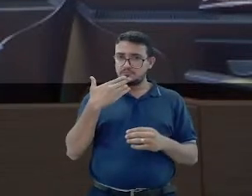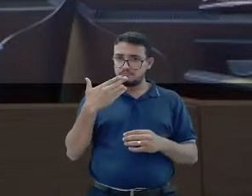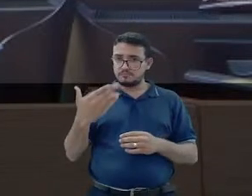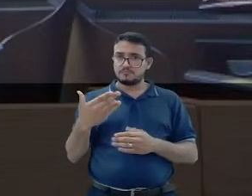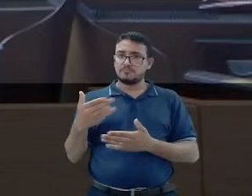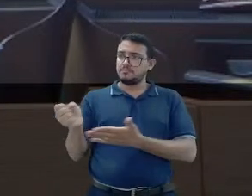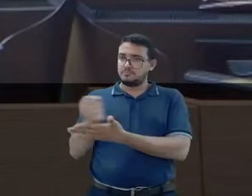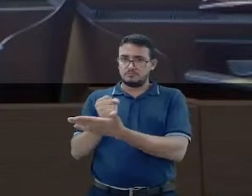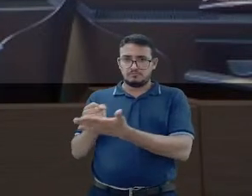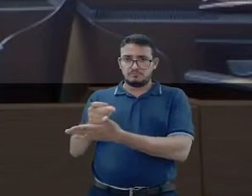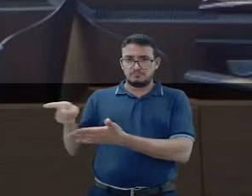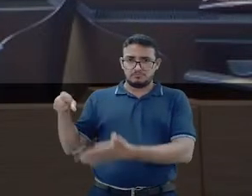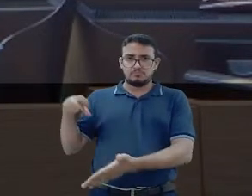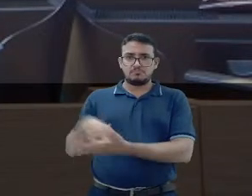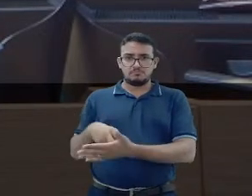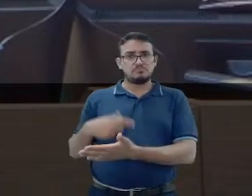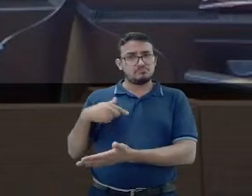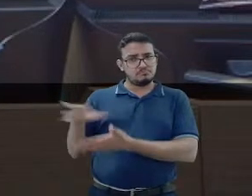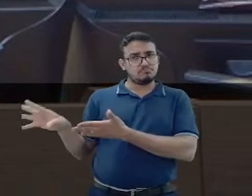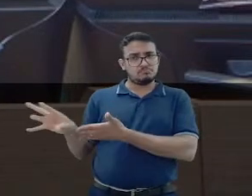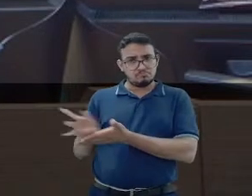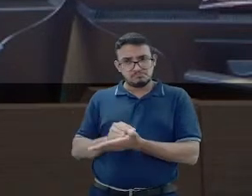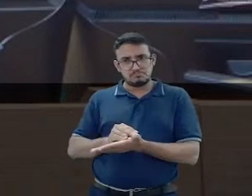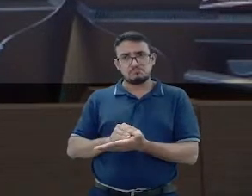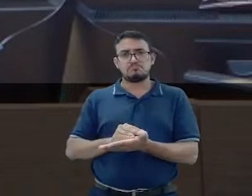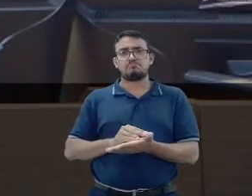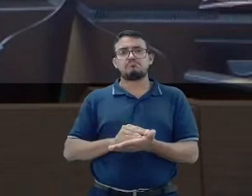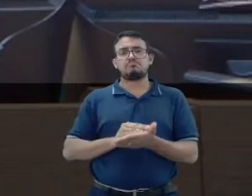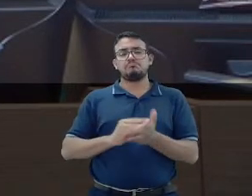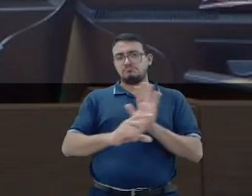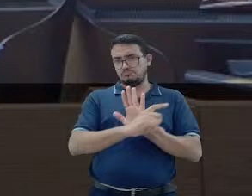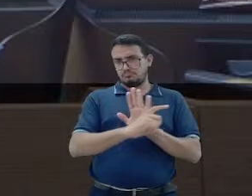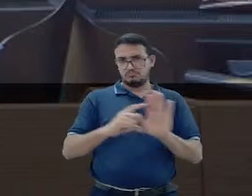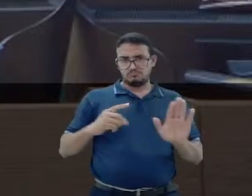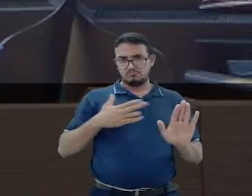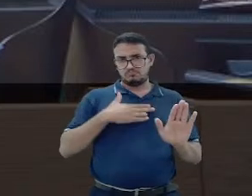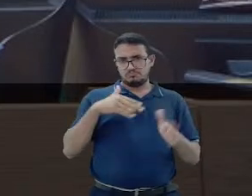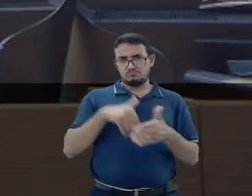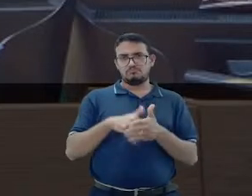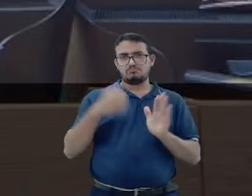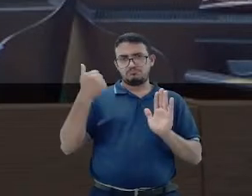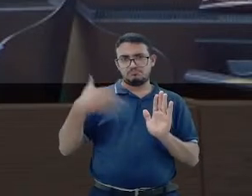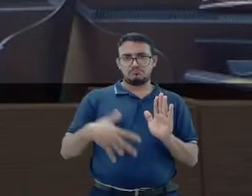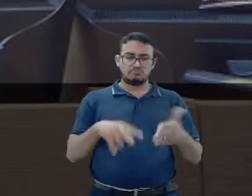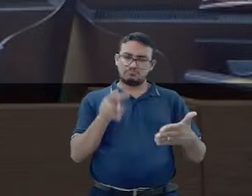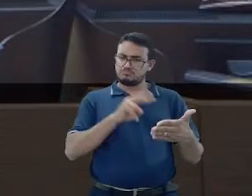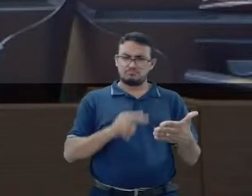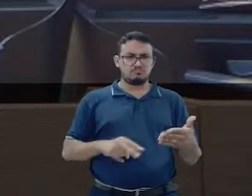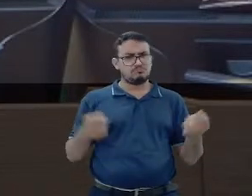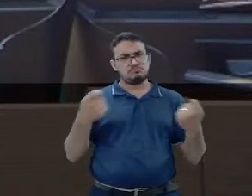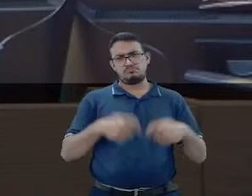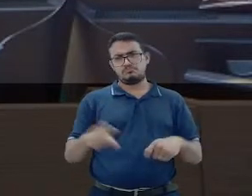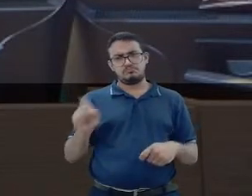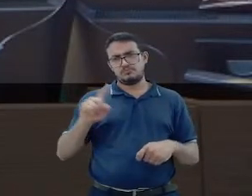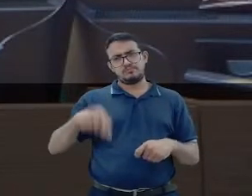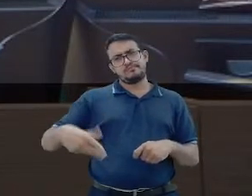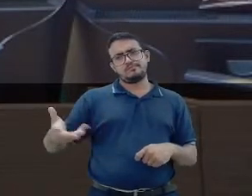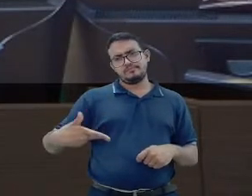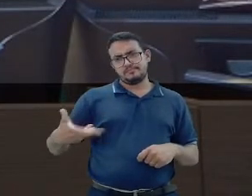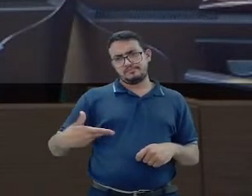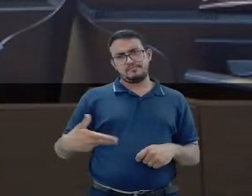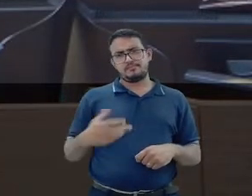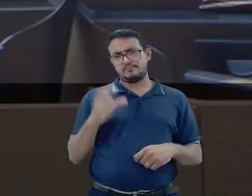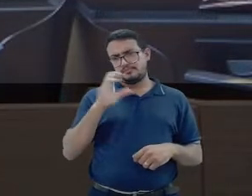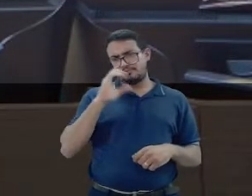fundamentos das sentenças, que transcrevo abaixo, mas deixo de fazer leitura para dinamizar mais o